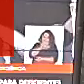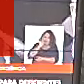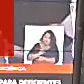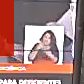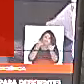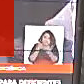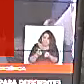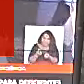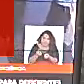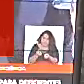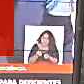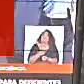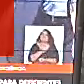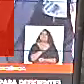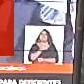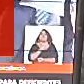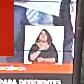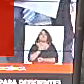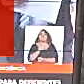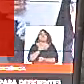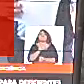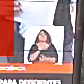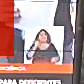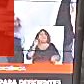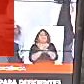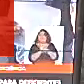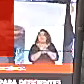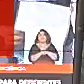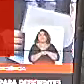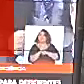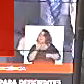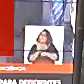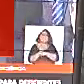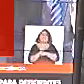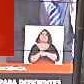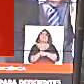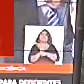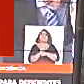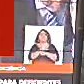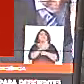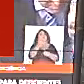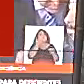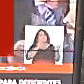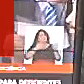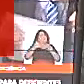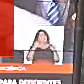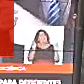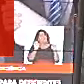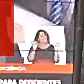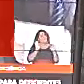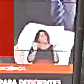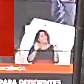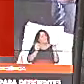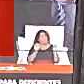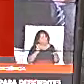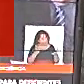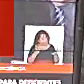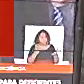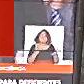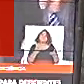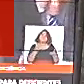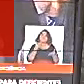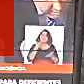e, graças a Deus, depois dessa audiência aqui na Assembleia, pelo menos não chegou mais até a Assembleia, até a nossa comissão, nenhum